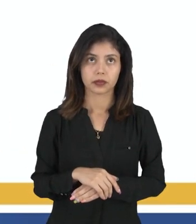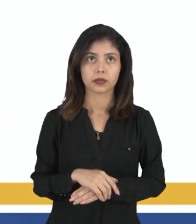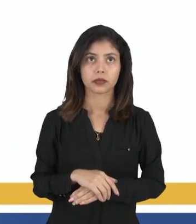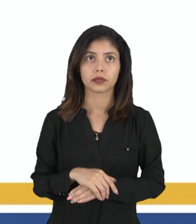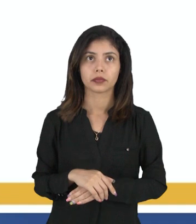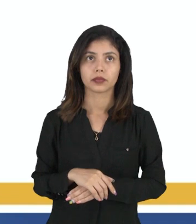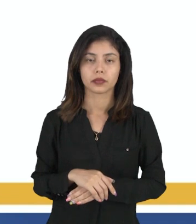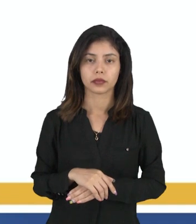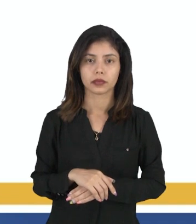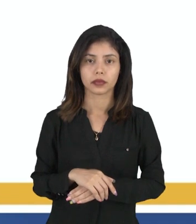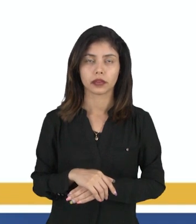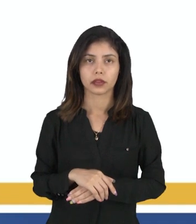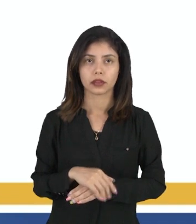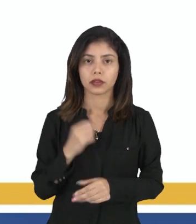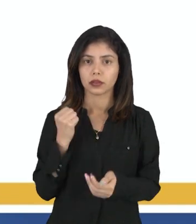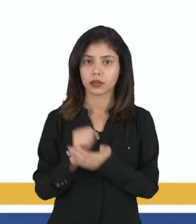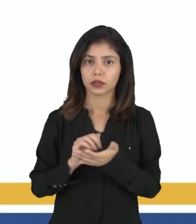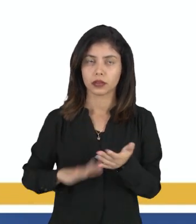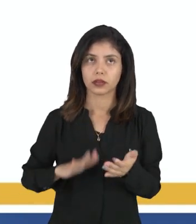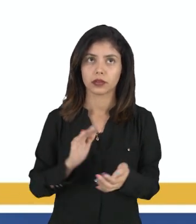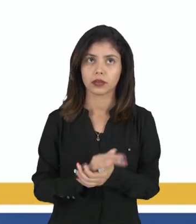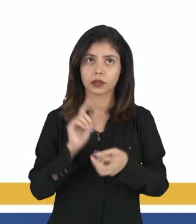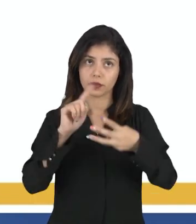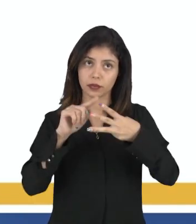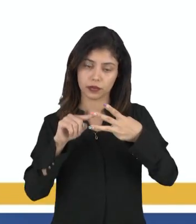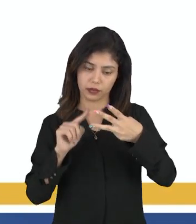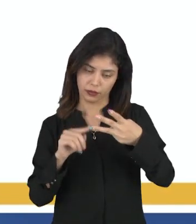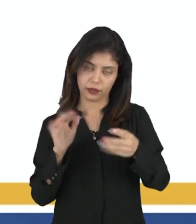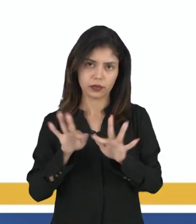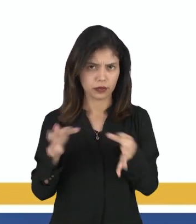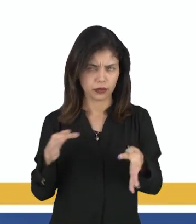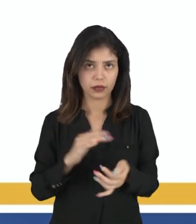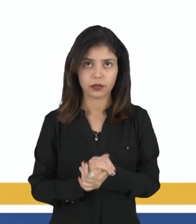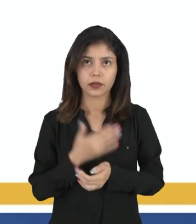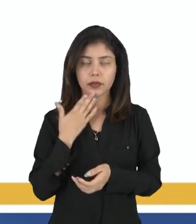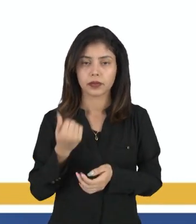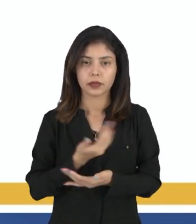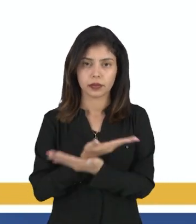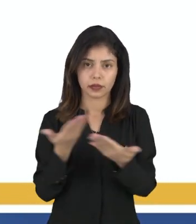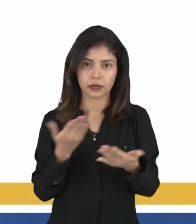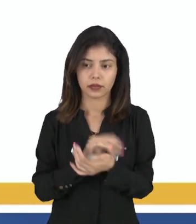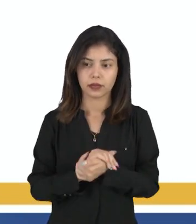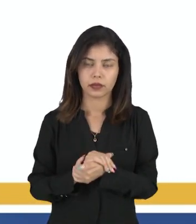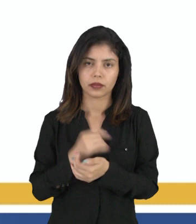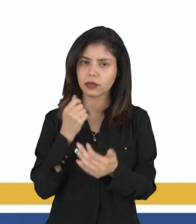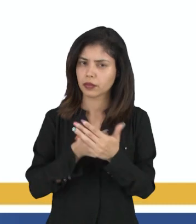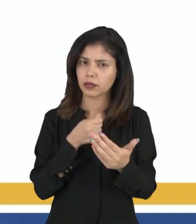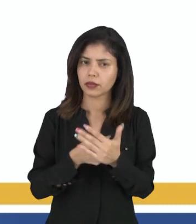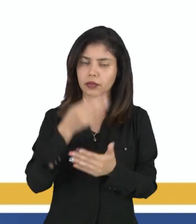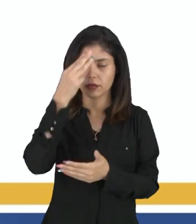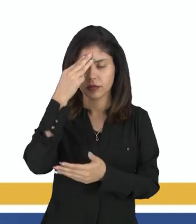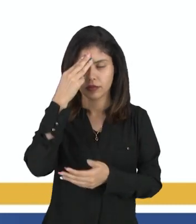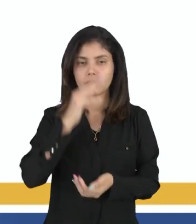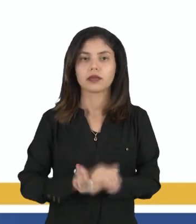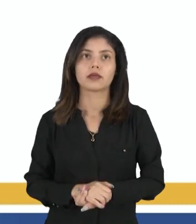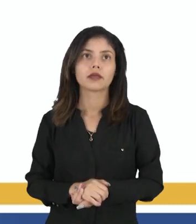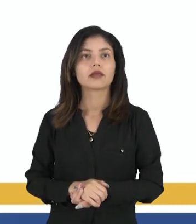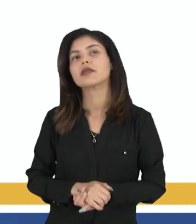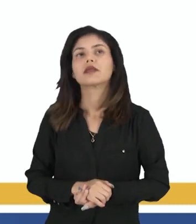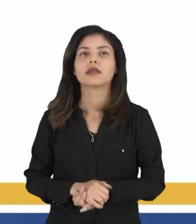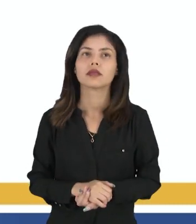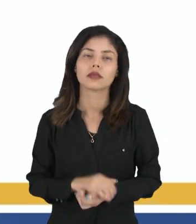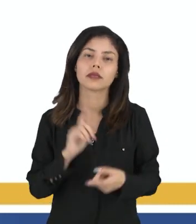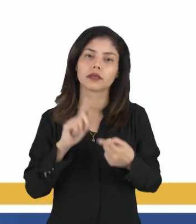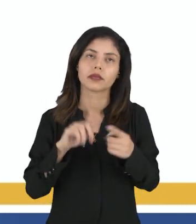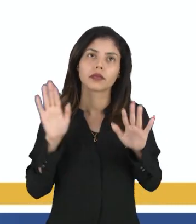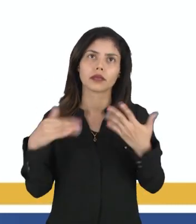Vamos lá para o nosso exercitando, tá? São 3 questões bem simples para dar ali uma uma reforçada na nossa memorização, tá?